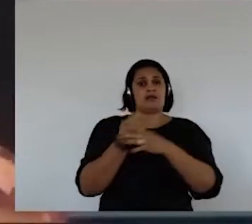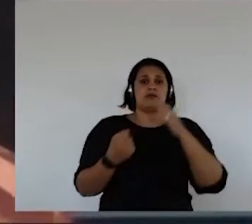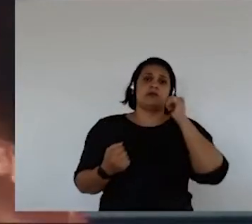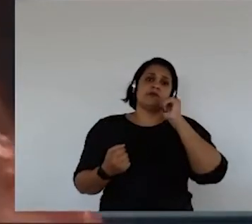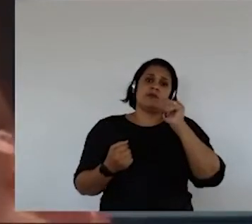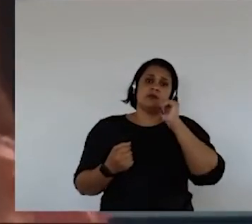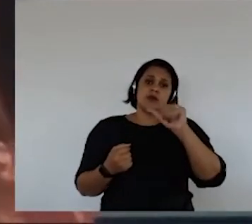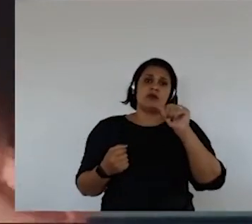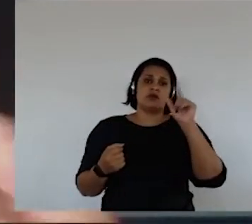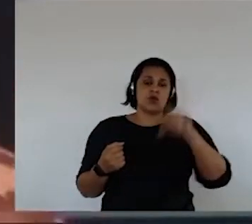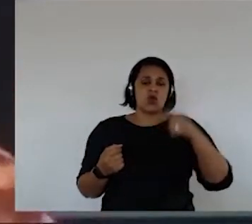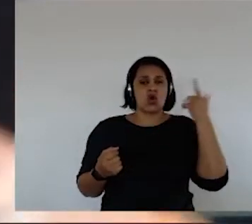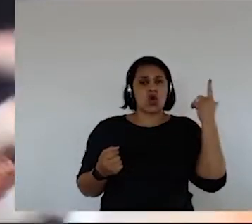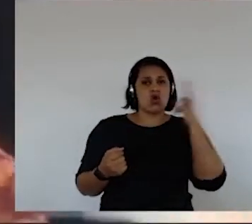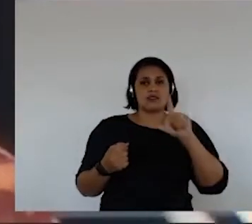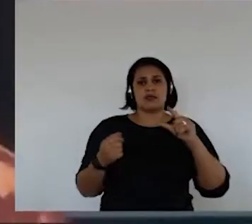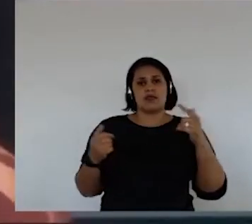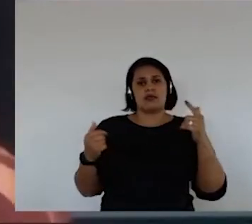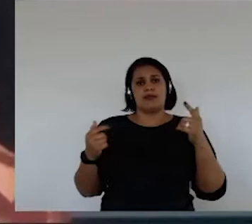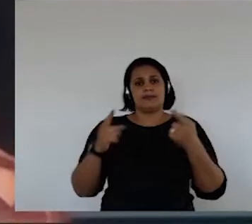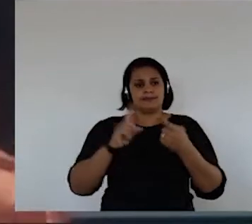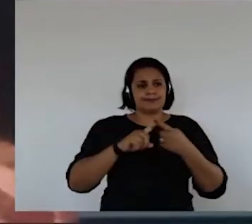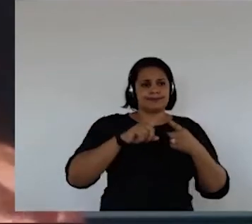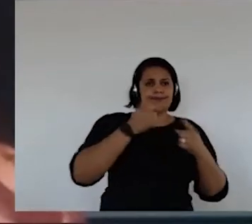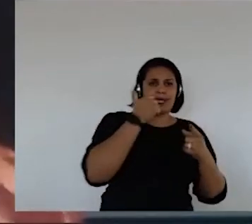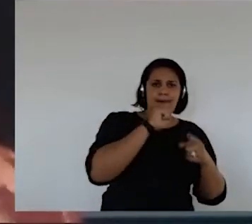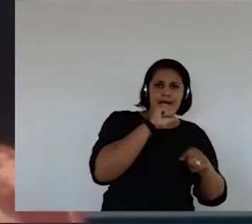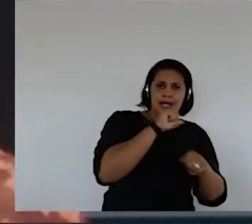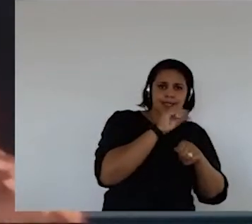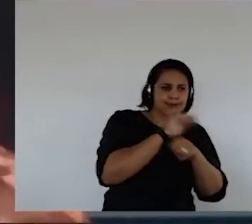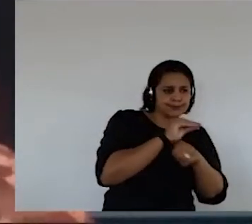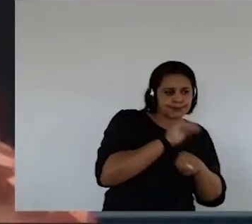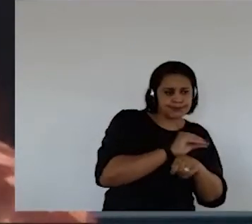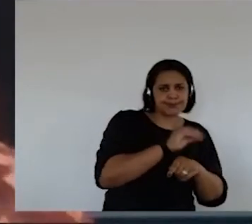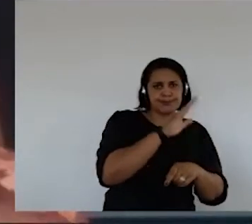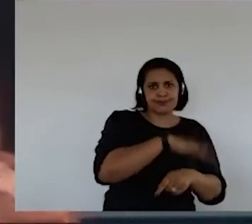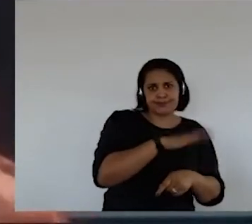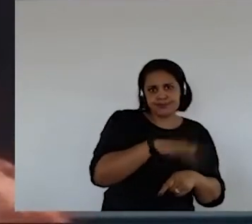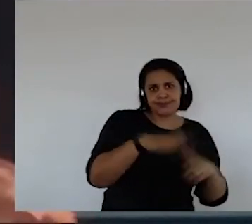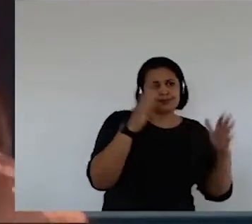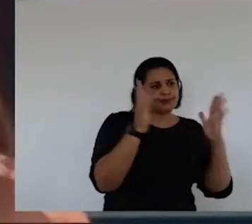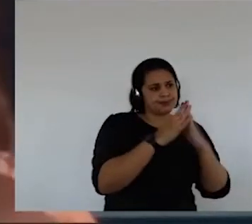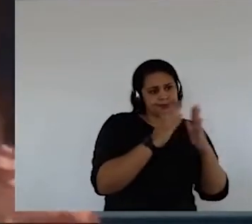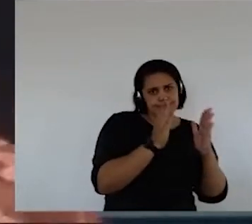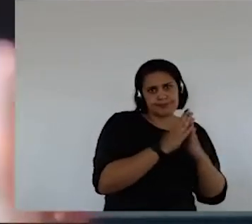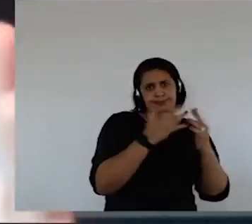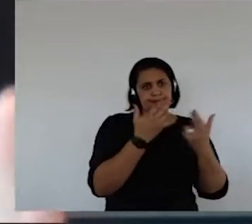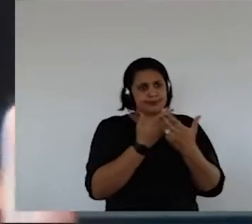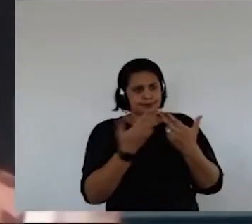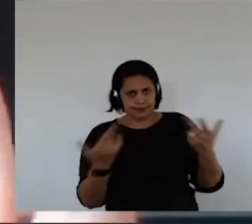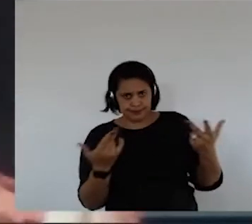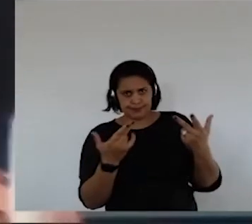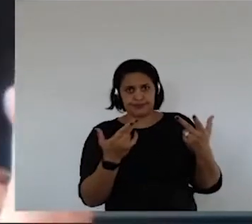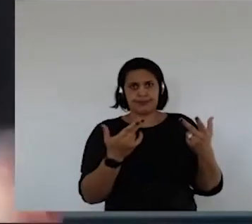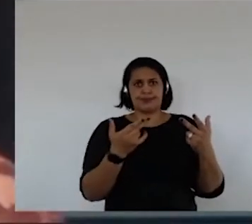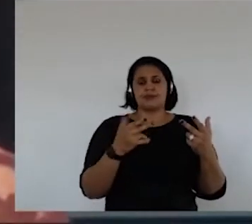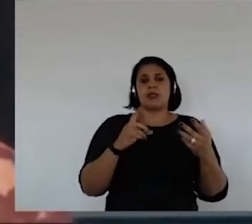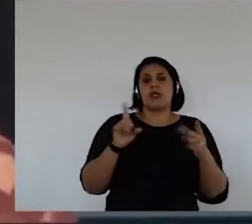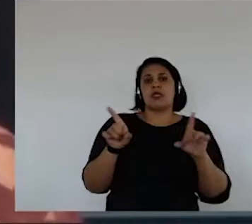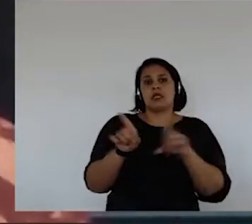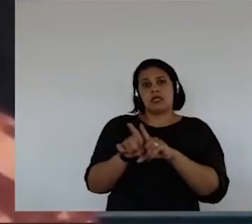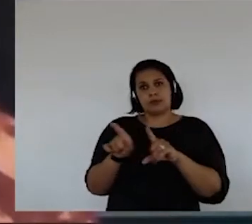de conciliar a maternidade com essas crianças pequenas em casa, em homeschooling, e, ao mesmo tempo,